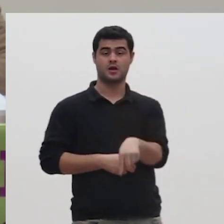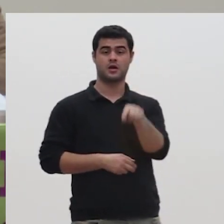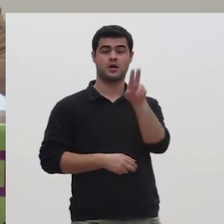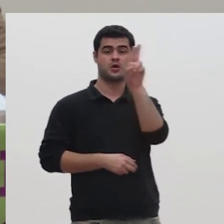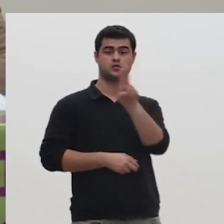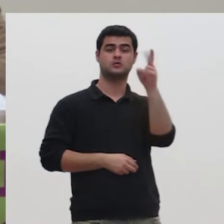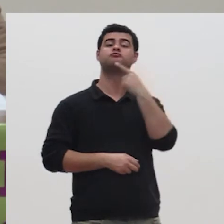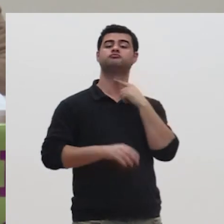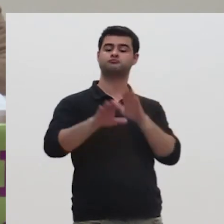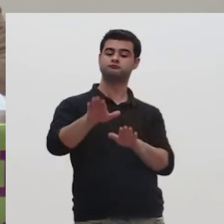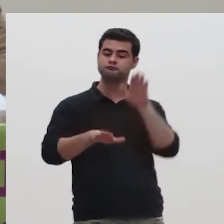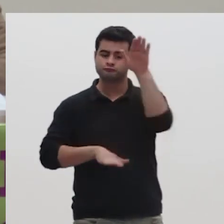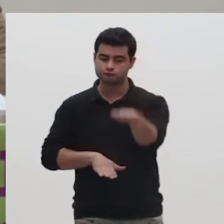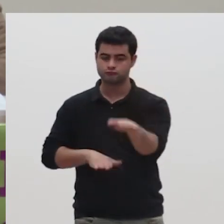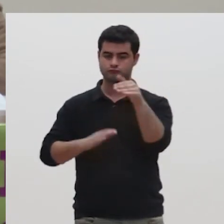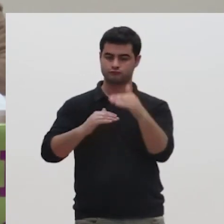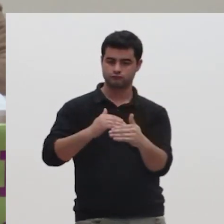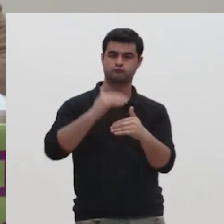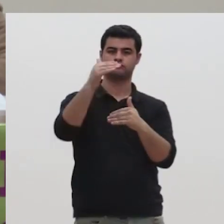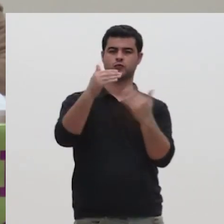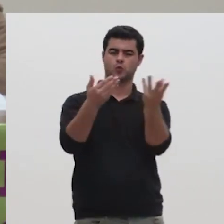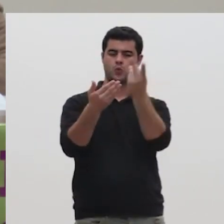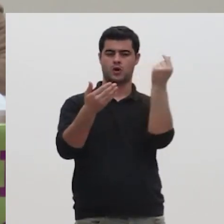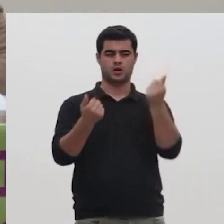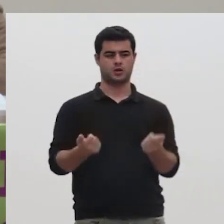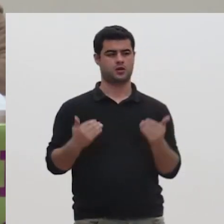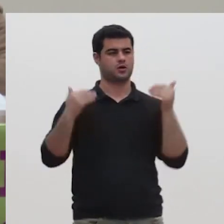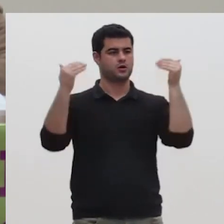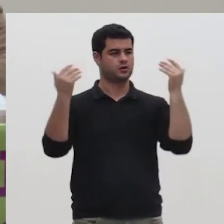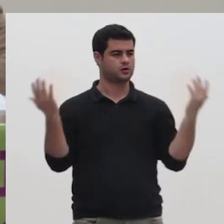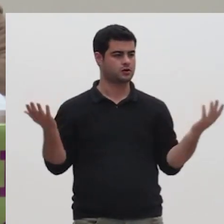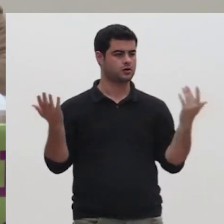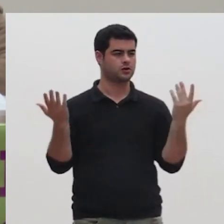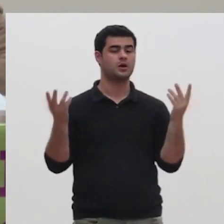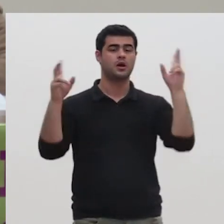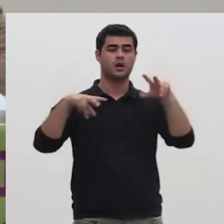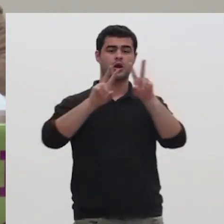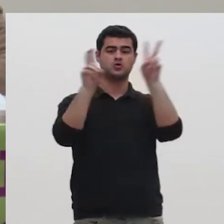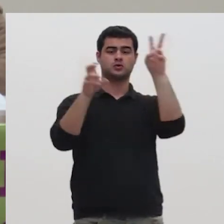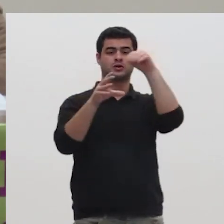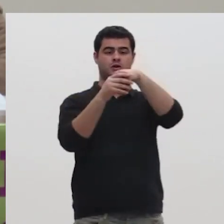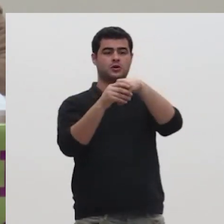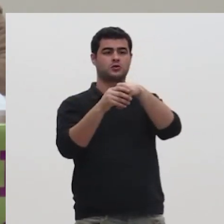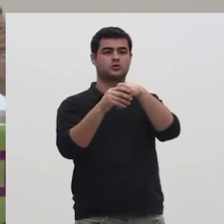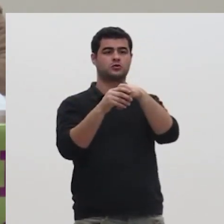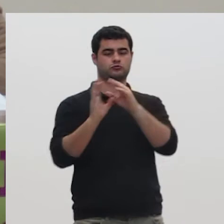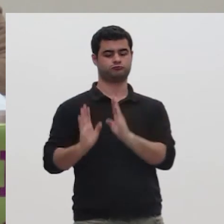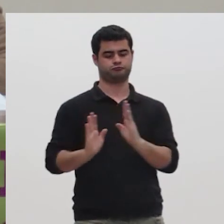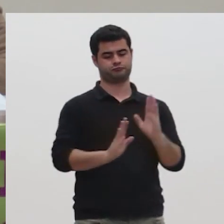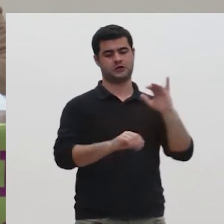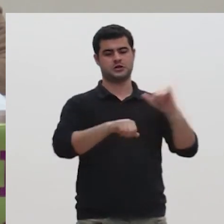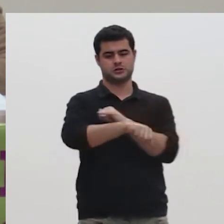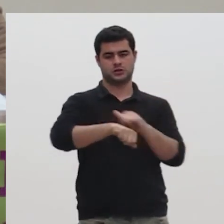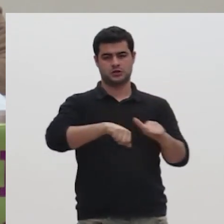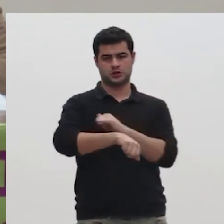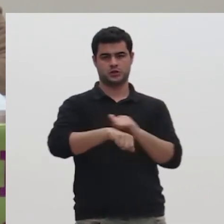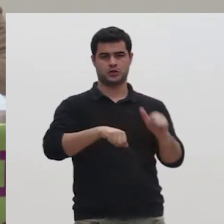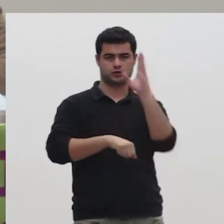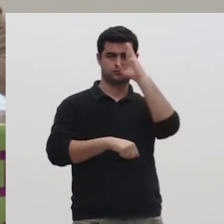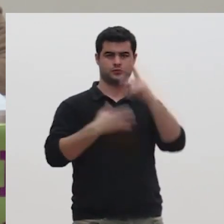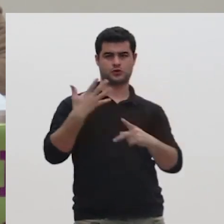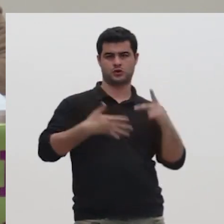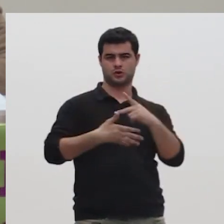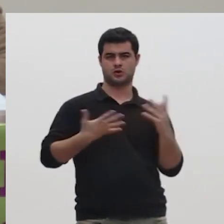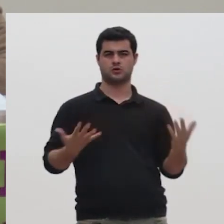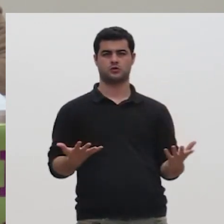um salto, né, de qualidade. É um assunto que tem que ser colocado dentro do seu planejamento estratégico, como algo prioritário.